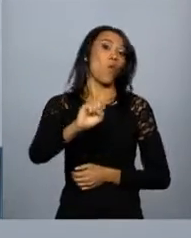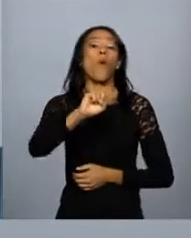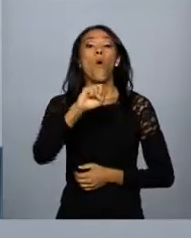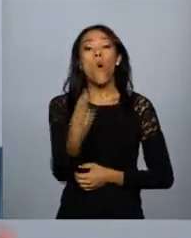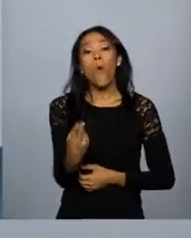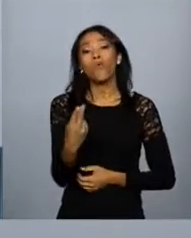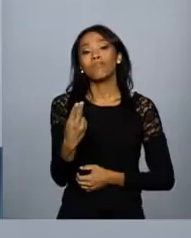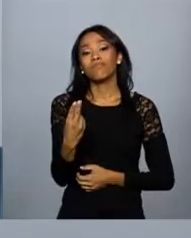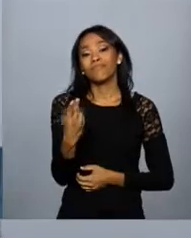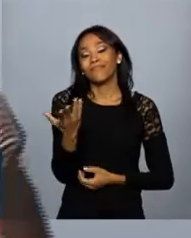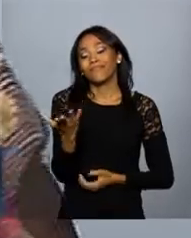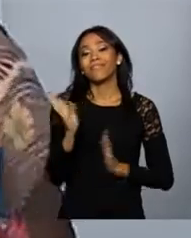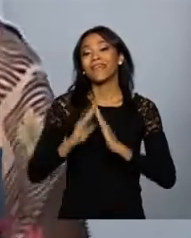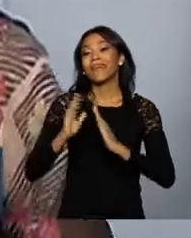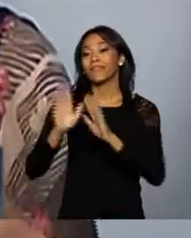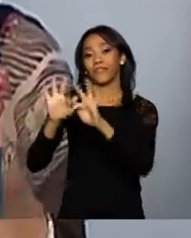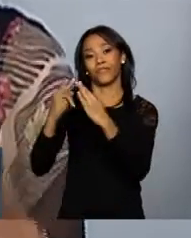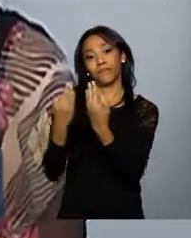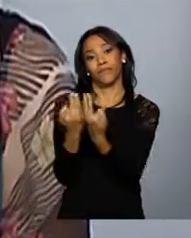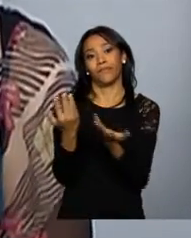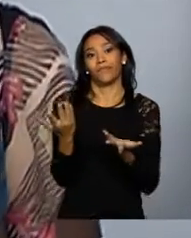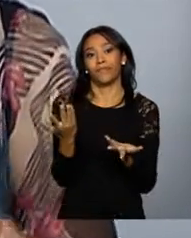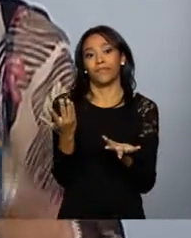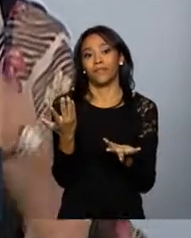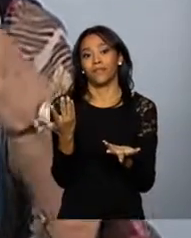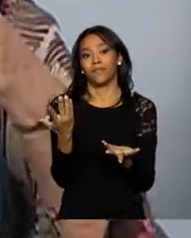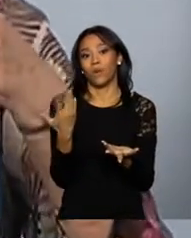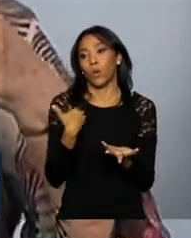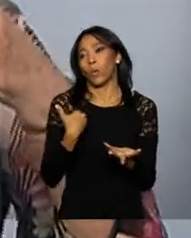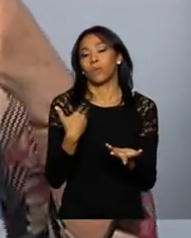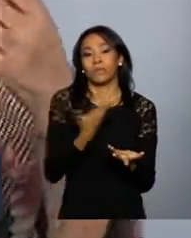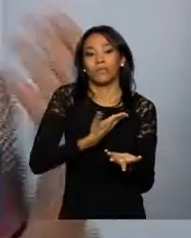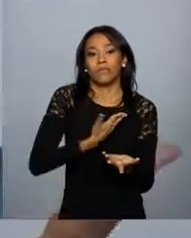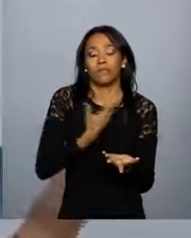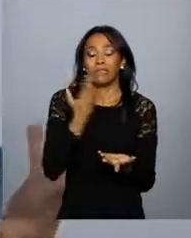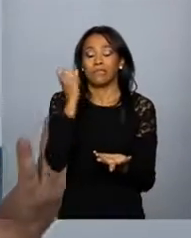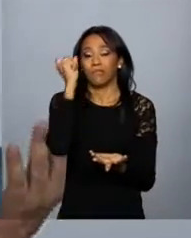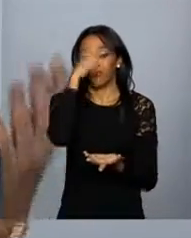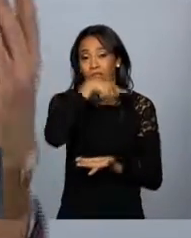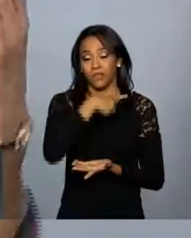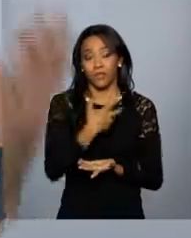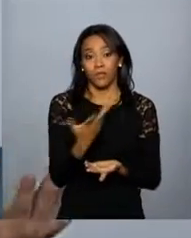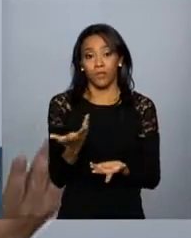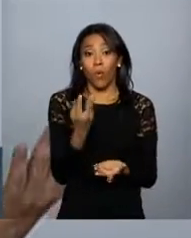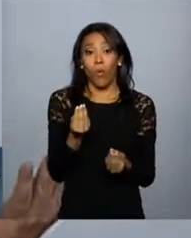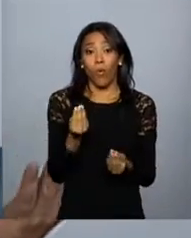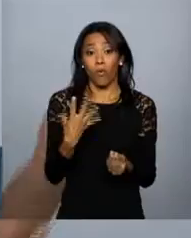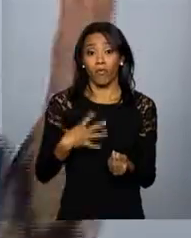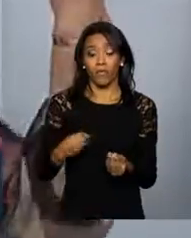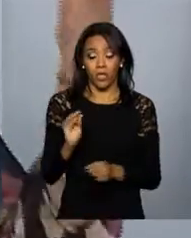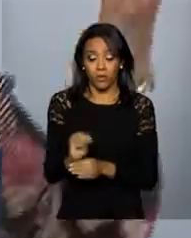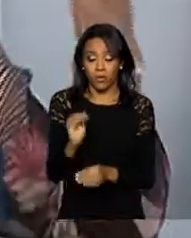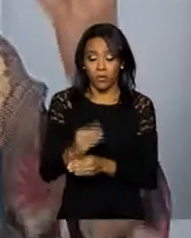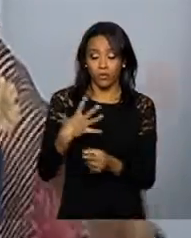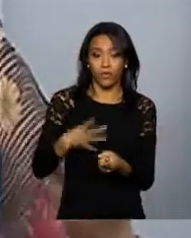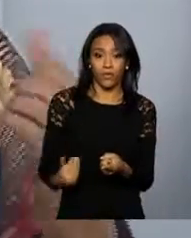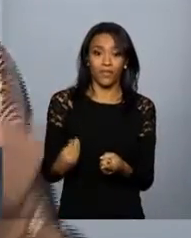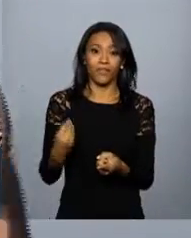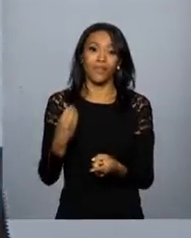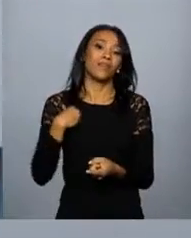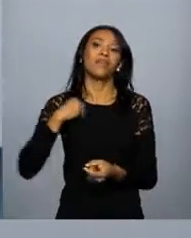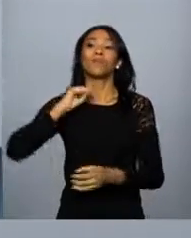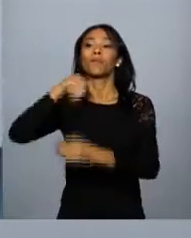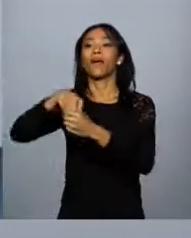de favor, o que é muito difícil para quando a família está criando seus filhos, morar de